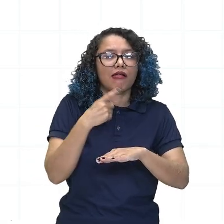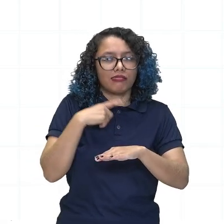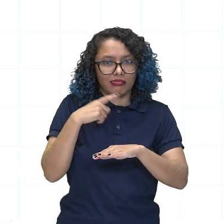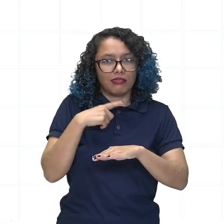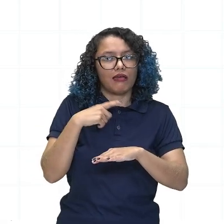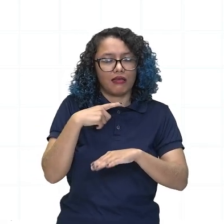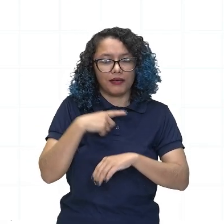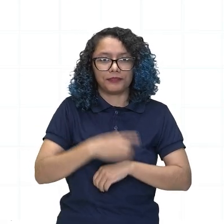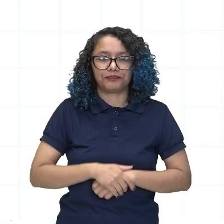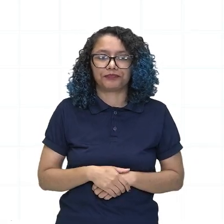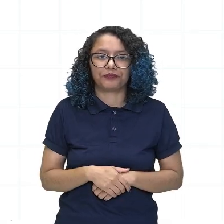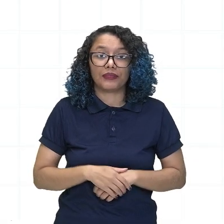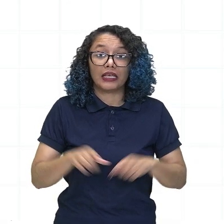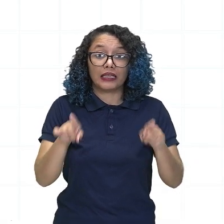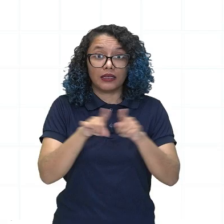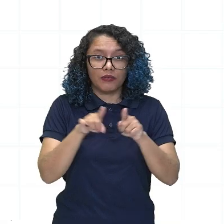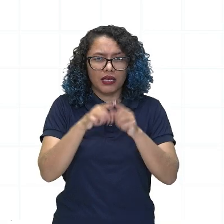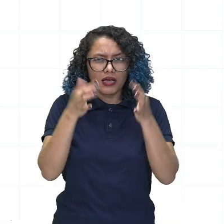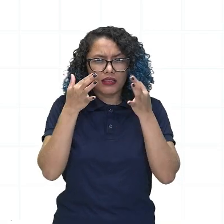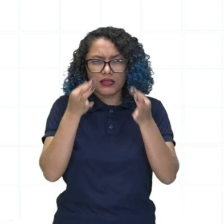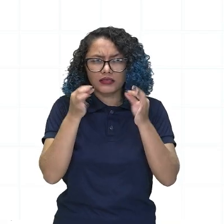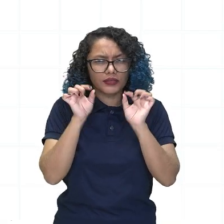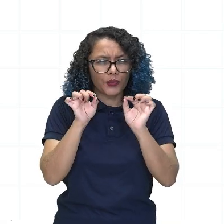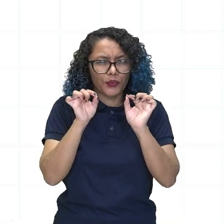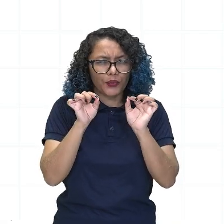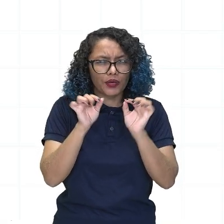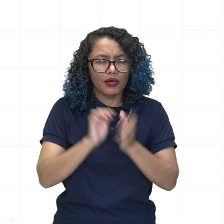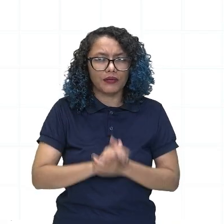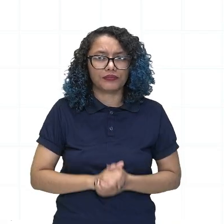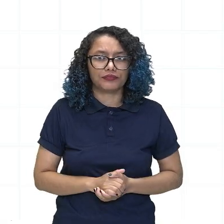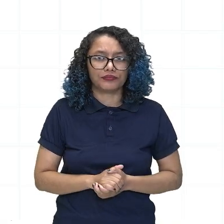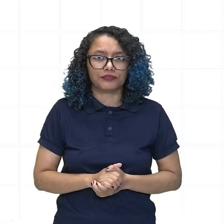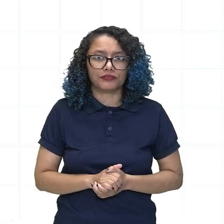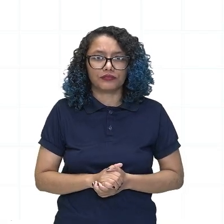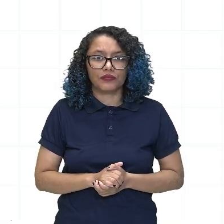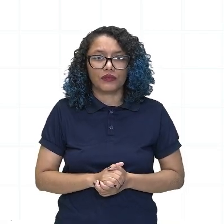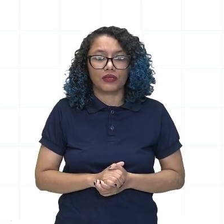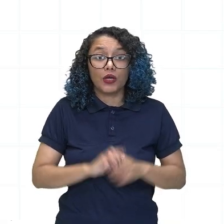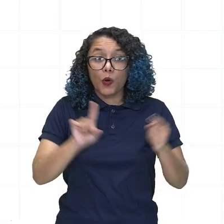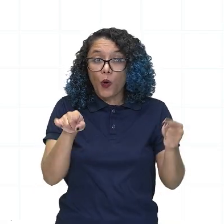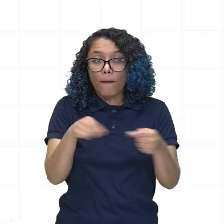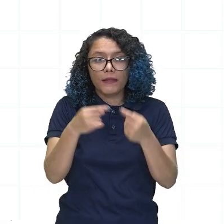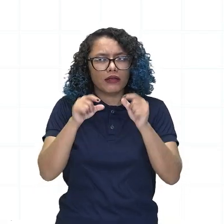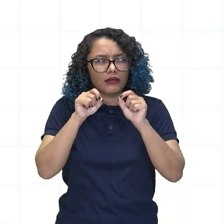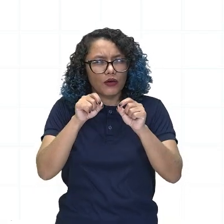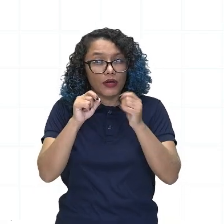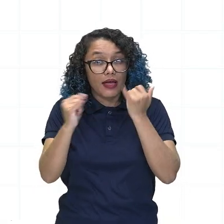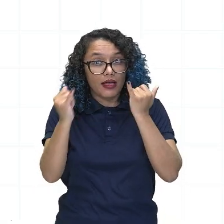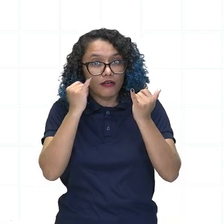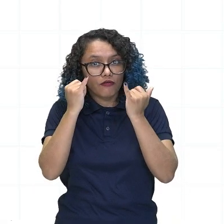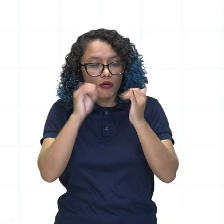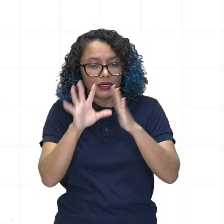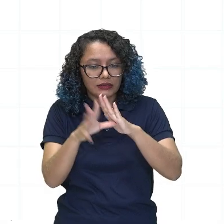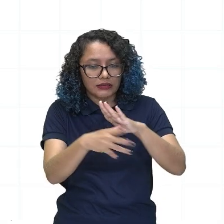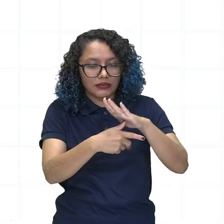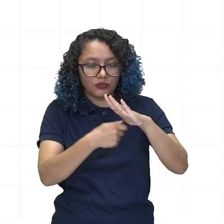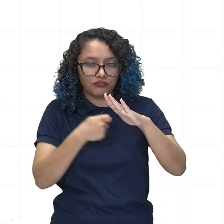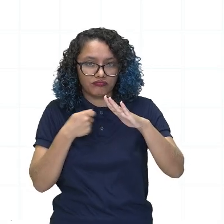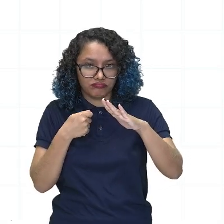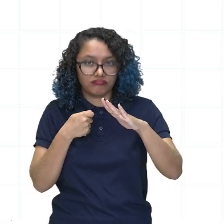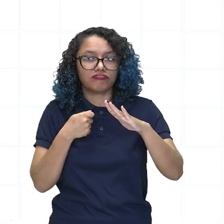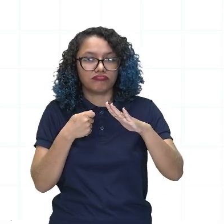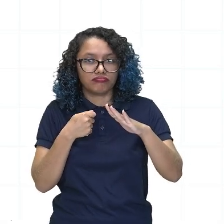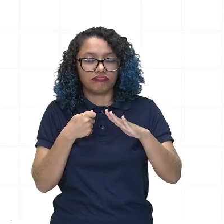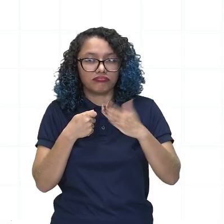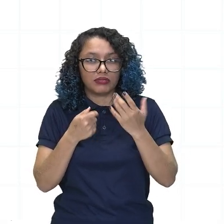presente. E observem que funciona justamente com o roubo de dados da pessoa, de um